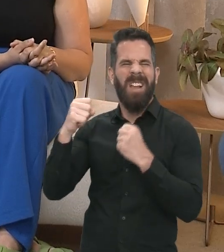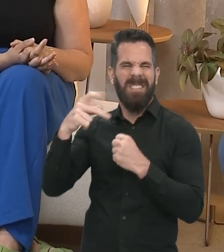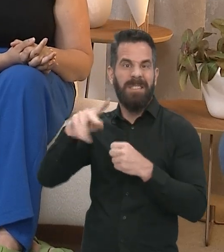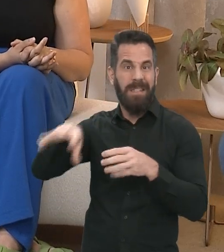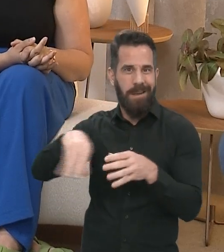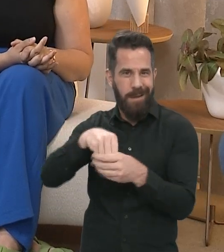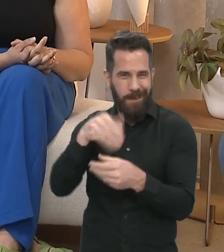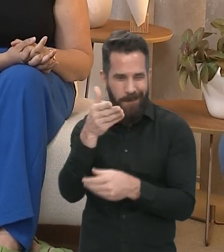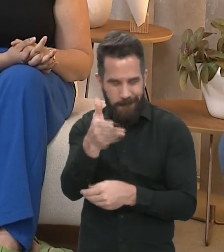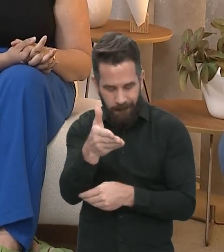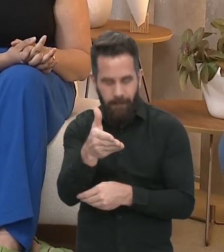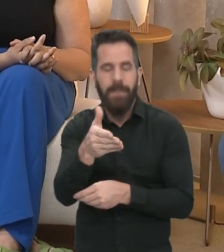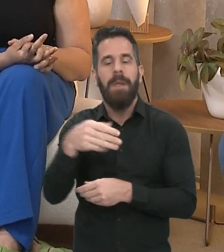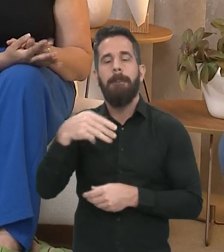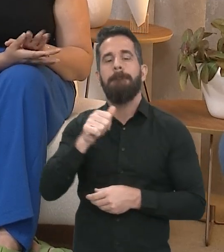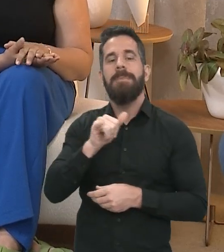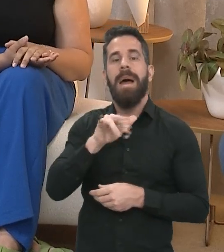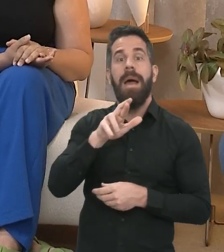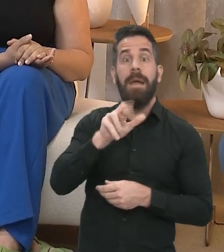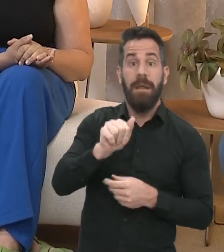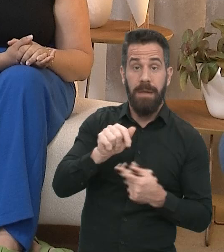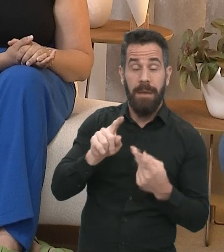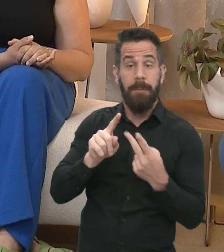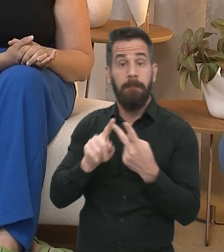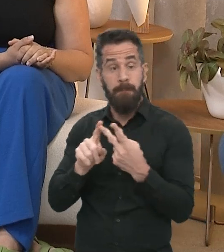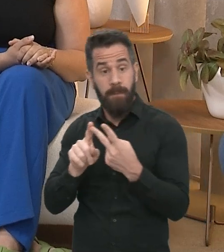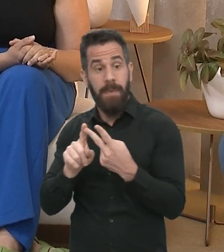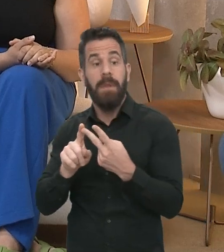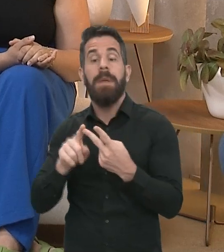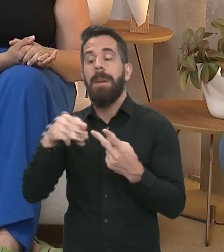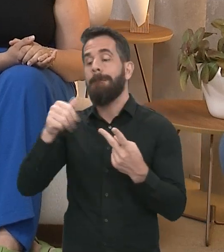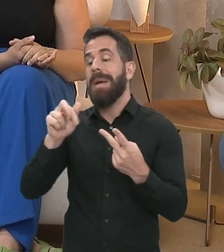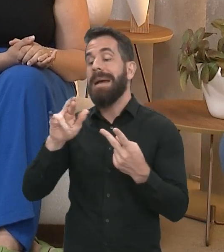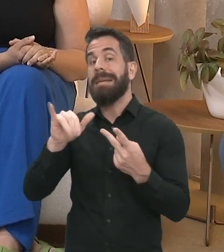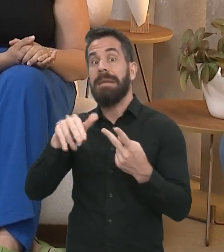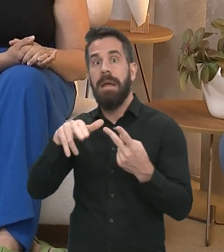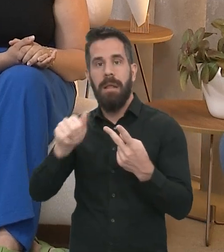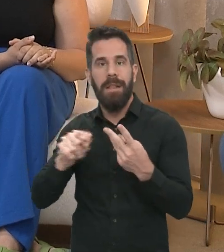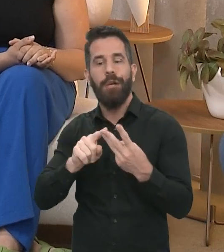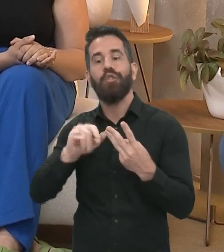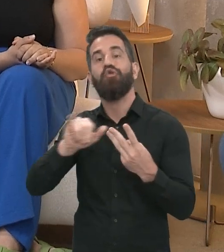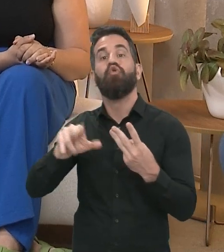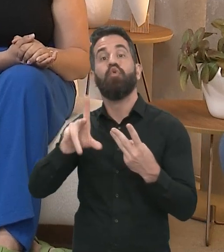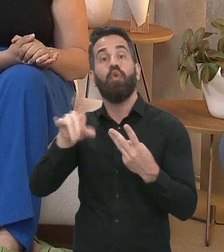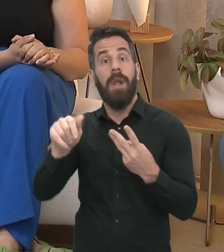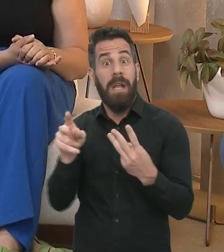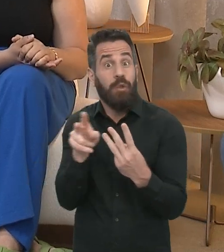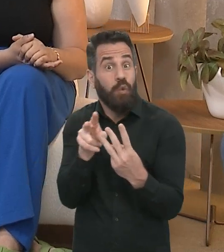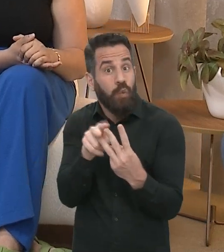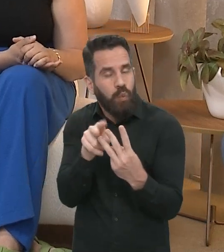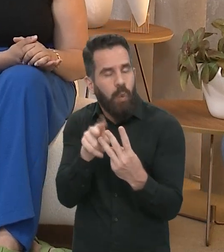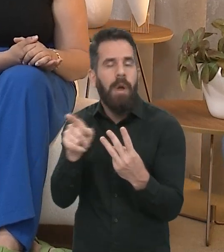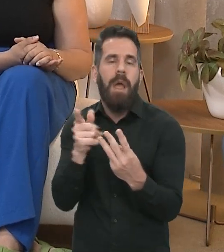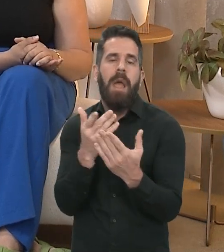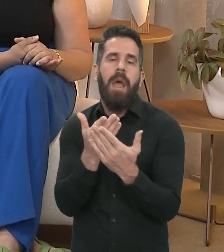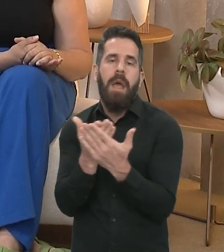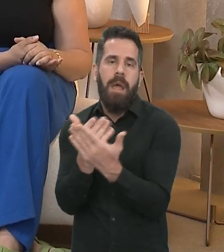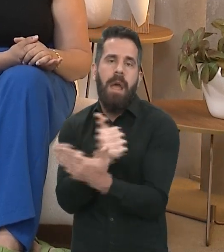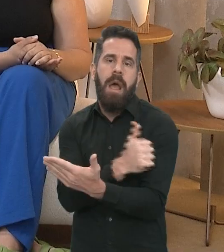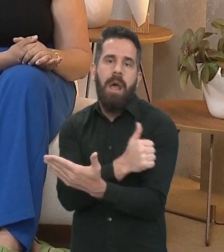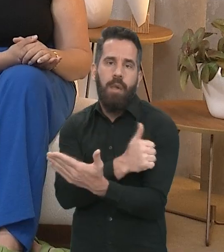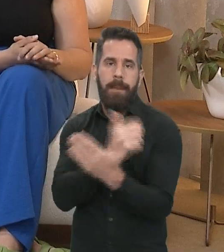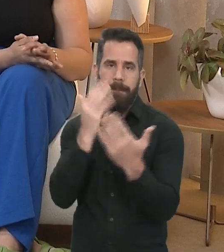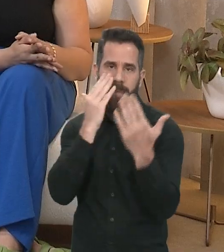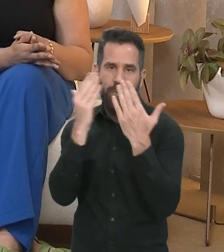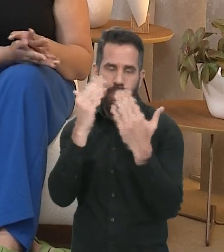com as estudantes de psicologia, Mariana Cunha, e também com a Júlia Rodrigues. Muito bem. E a gente falava sobre